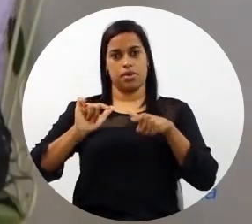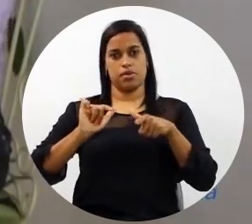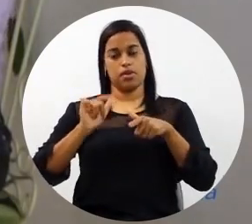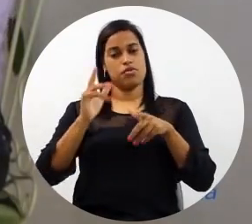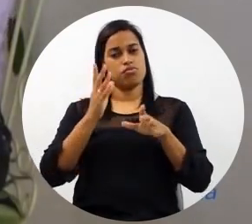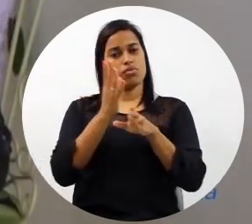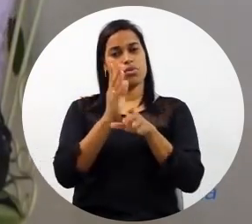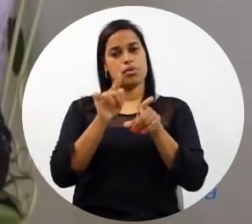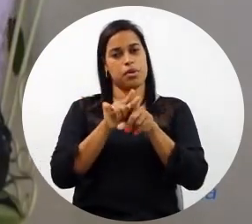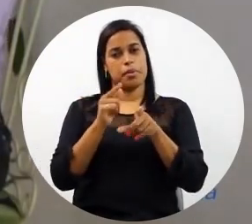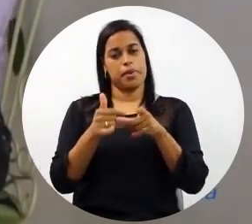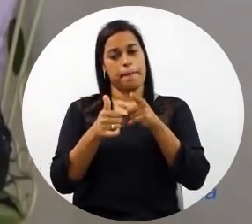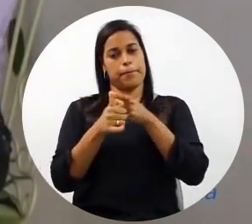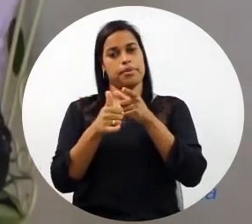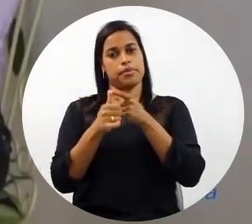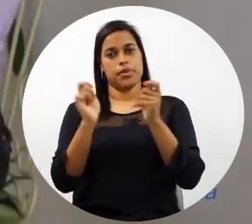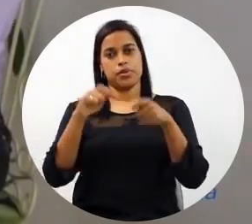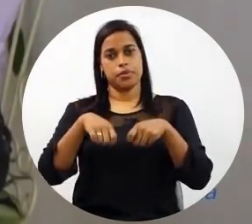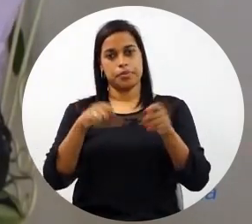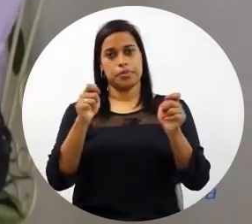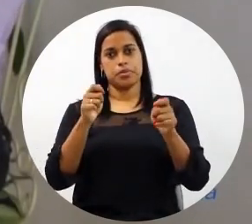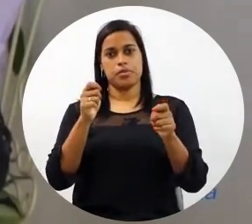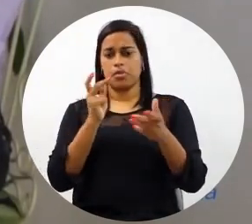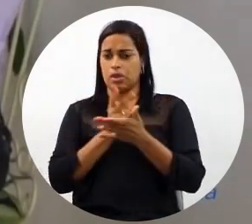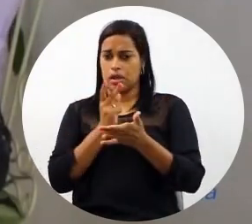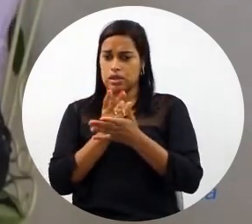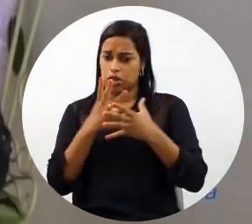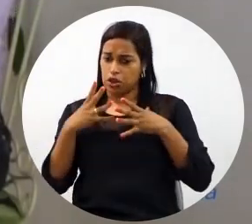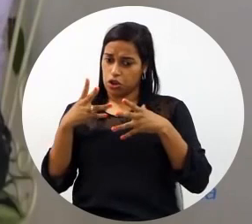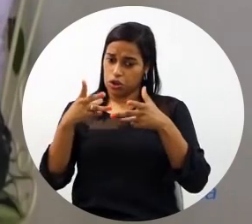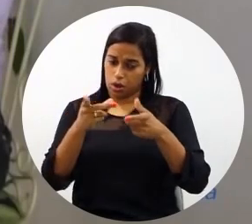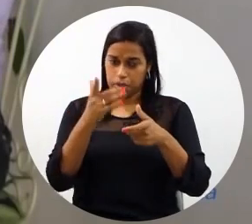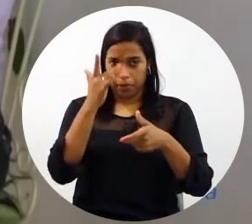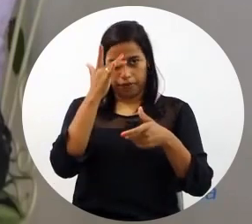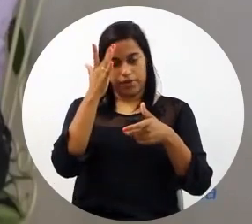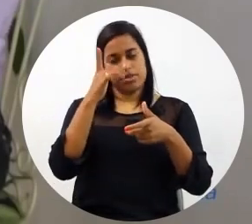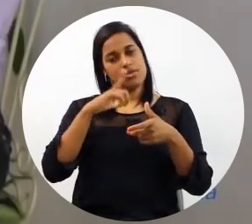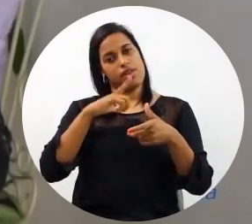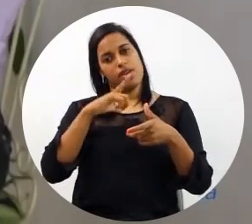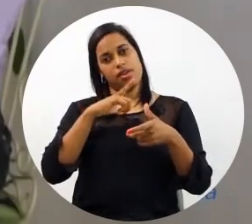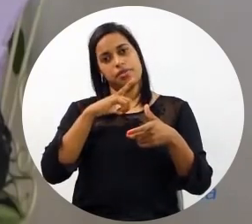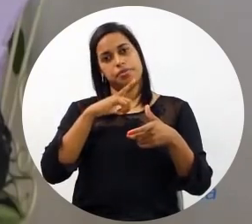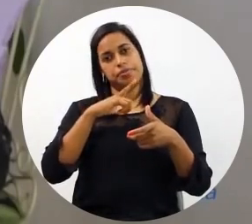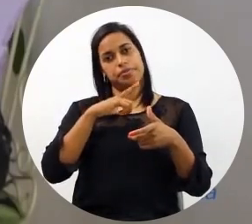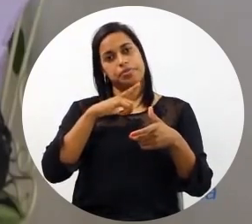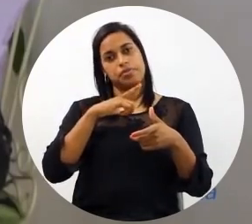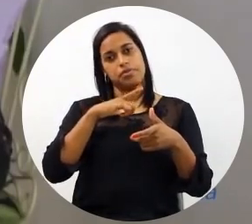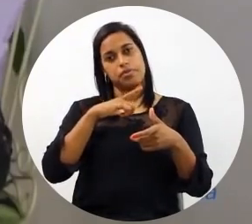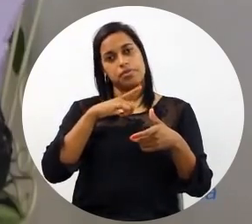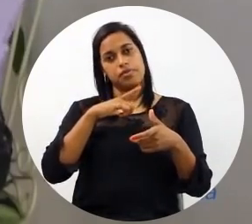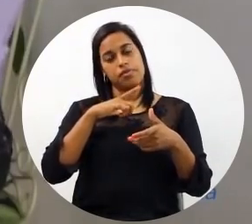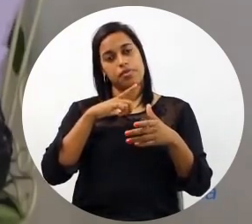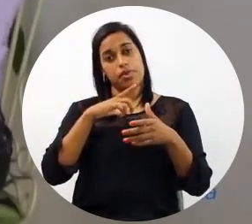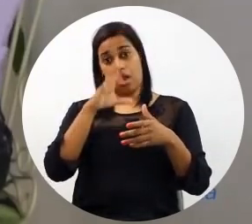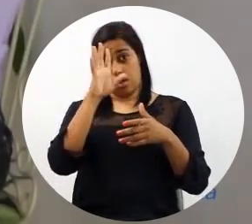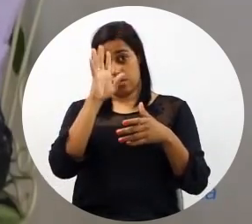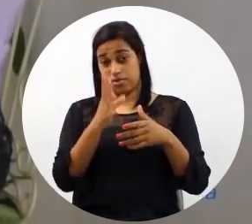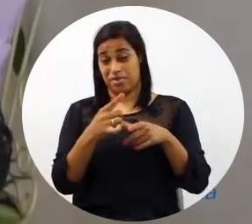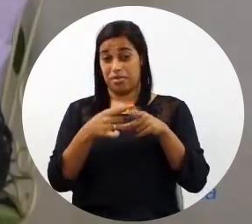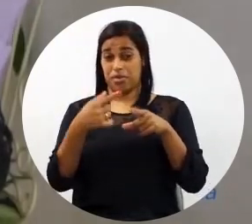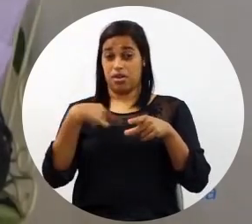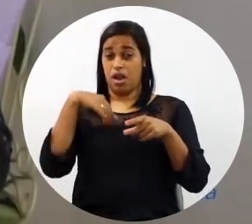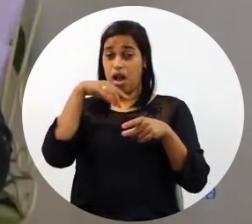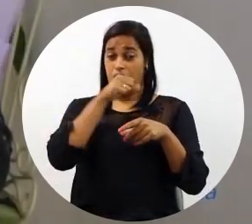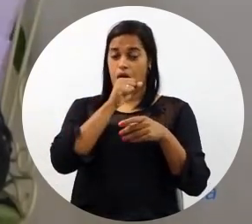competência que nem todo mundo a gente poderia condicionar de uma forma mais fácil, né? Outros dão um resultado mais